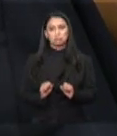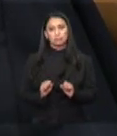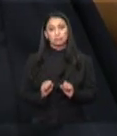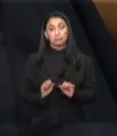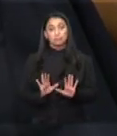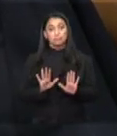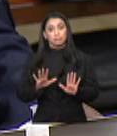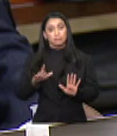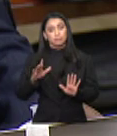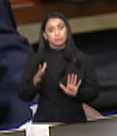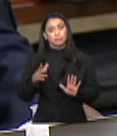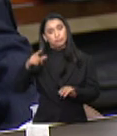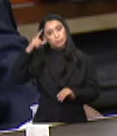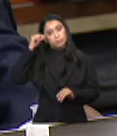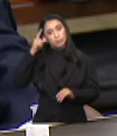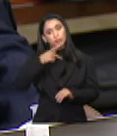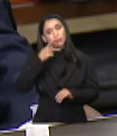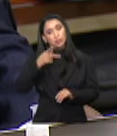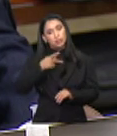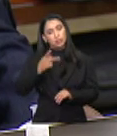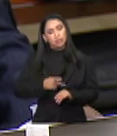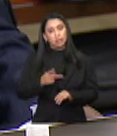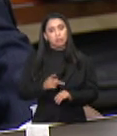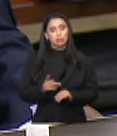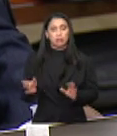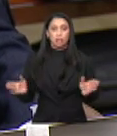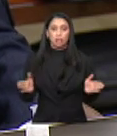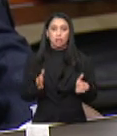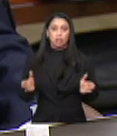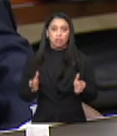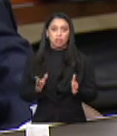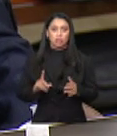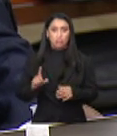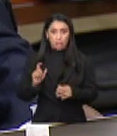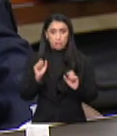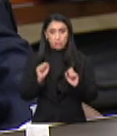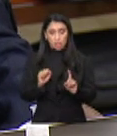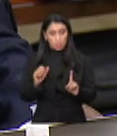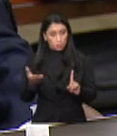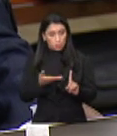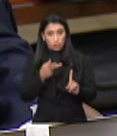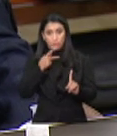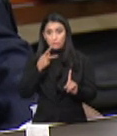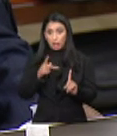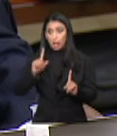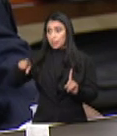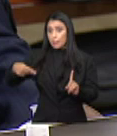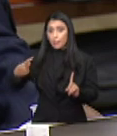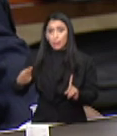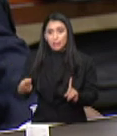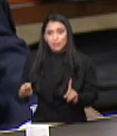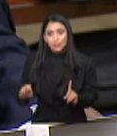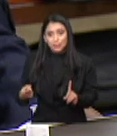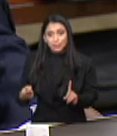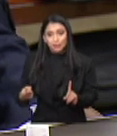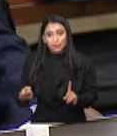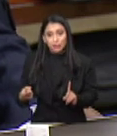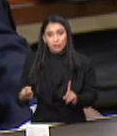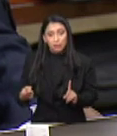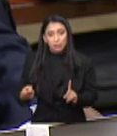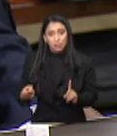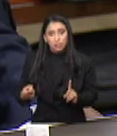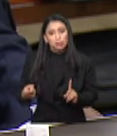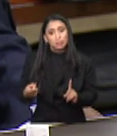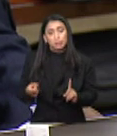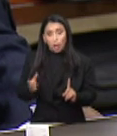Mas veja, aberto o prazo para as alegações finais, ele entra nos autos e diz: eu quero falar depois. Exatamente. Mas ele já tem